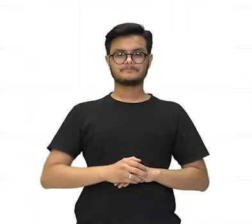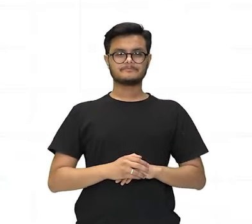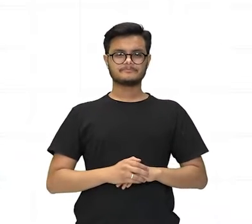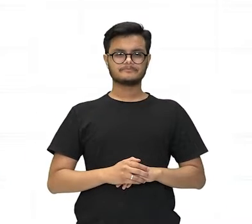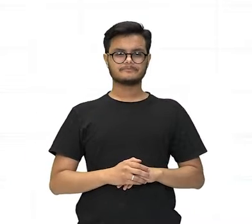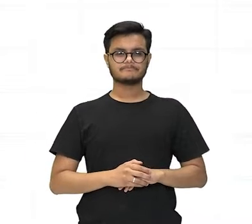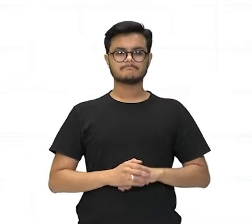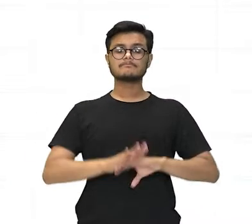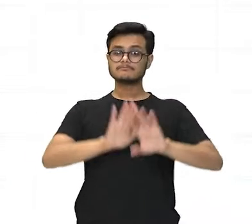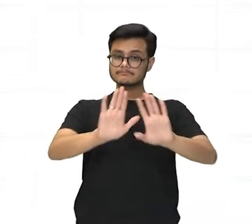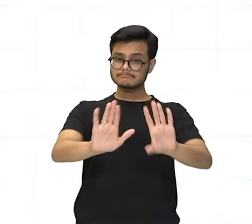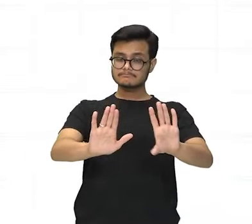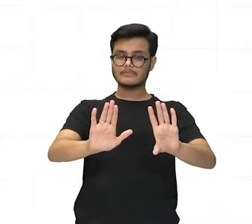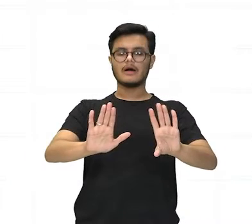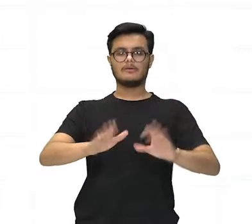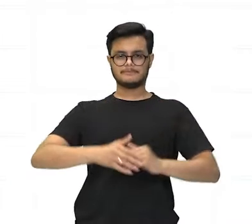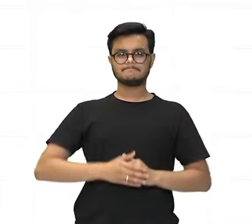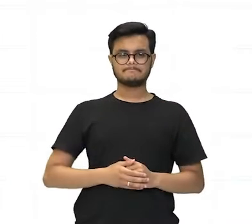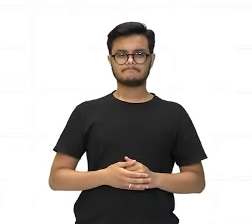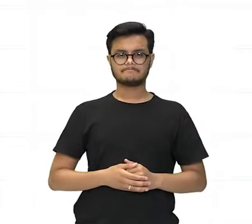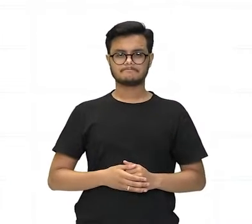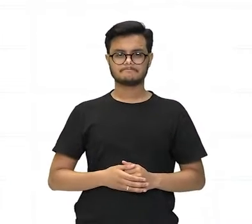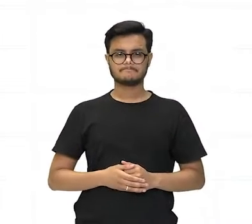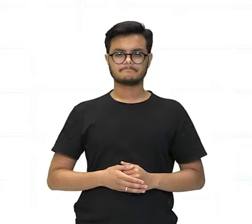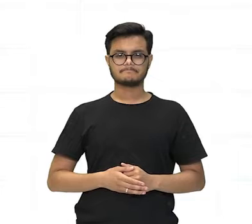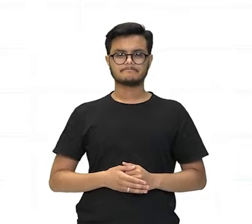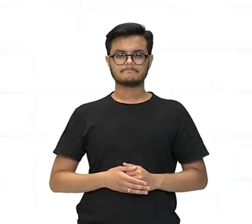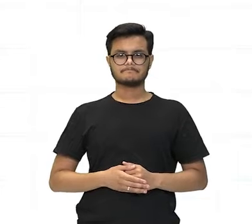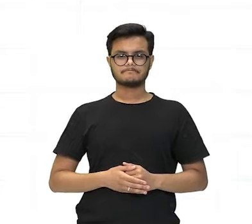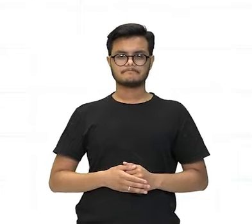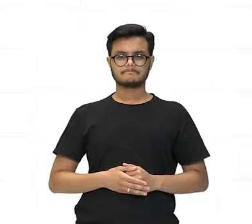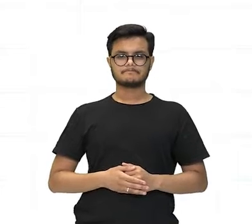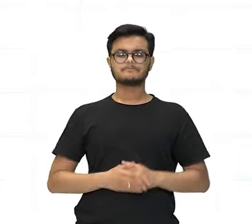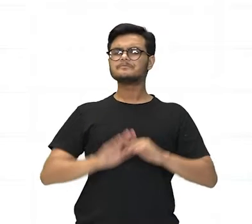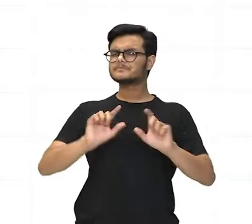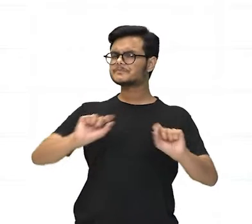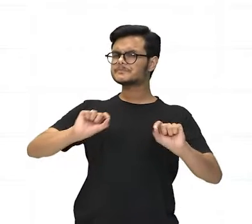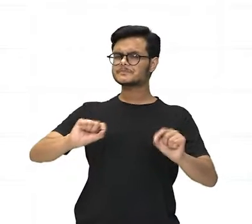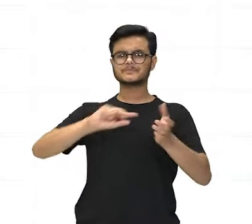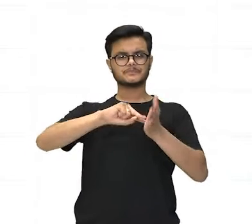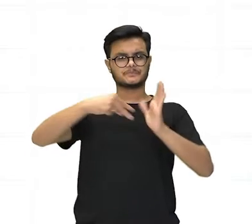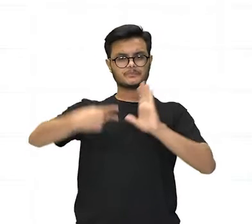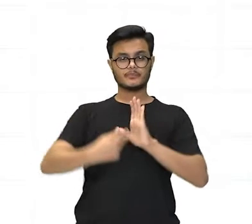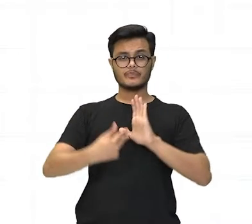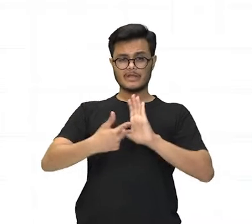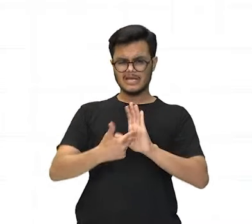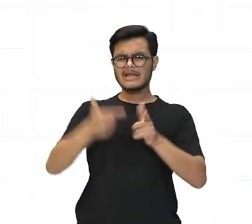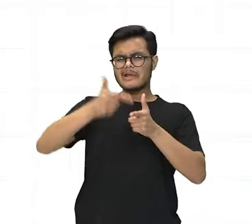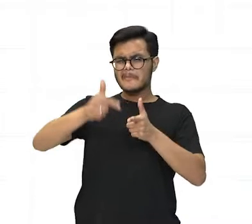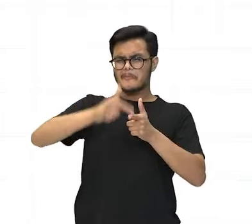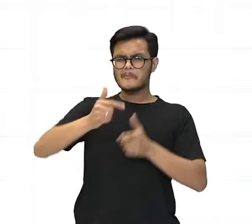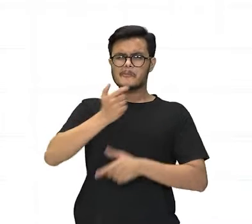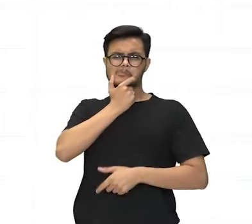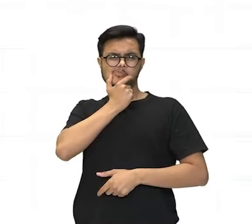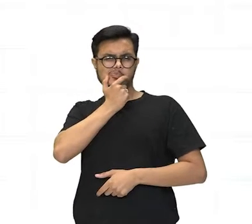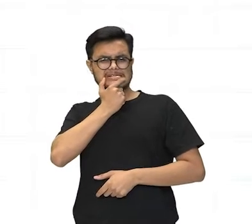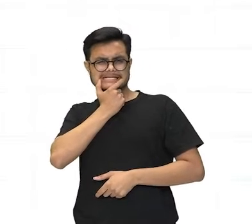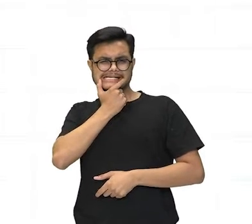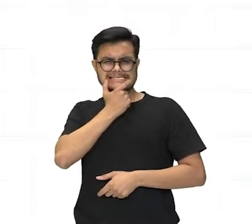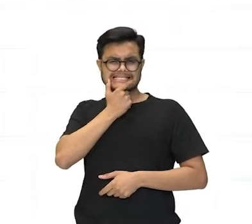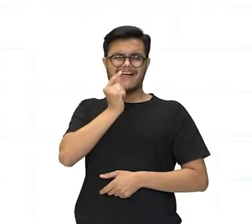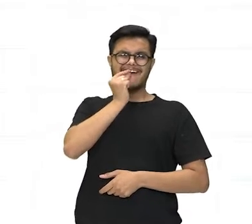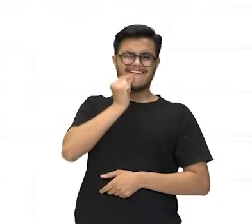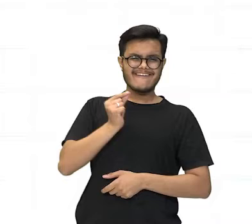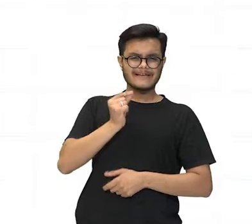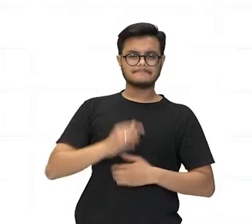Então, antes de ver os procedimentos, vamos para a definição do que seria esses traumatismos de boca e dente.